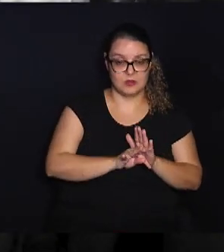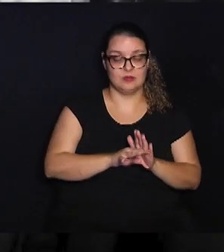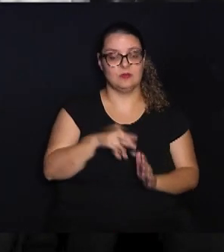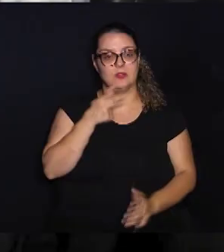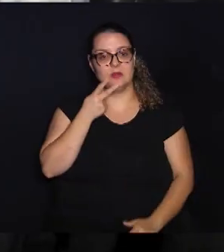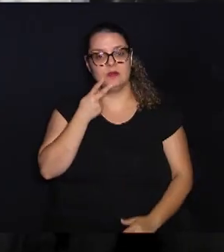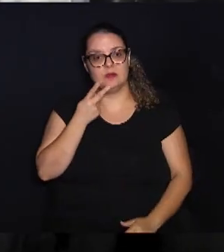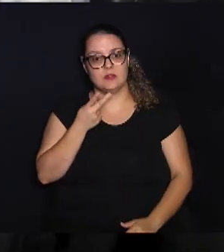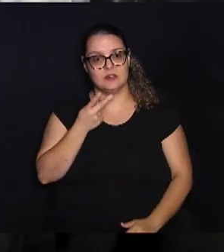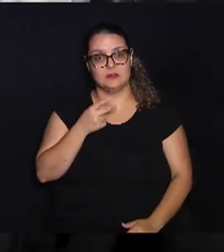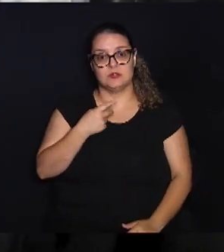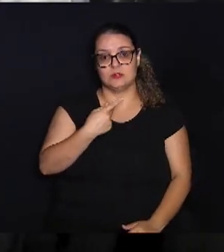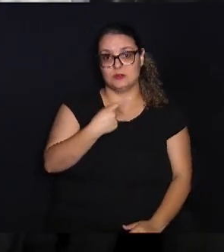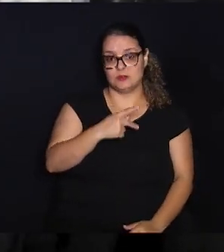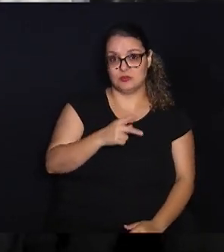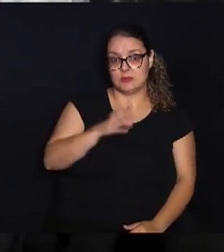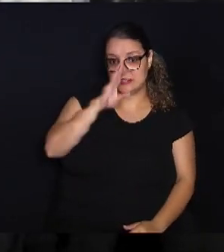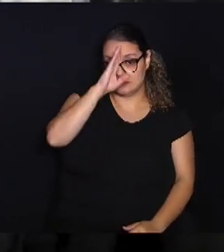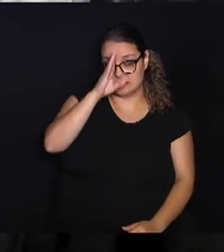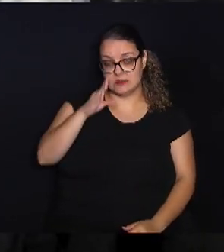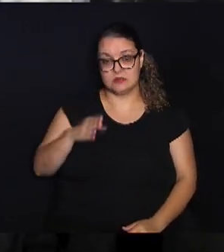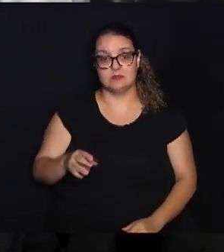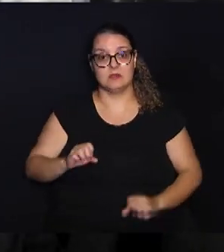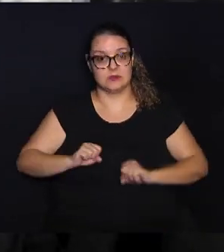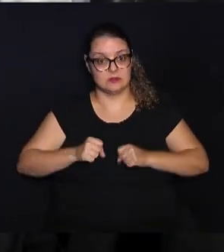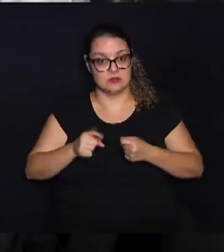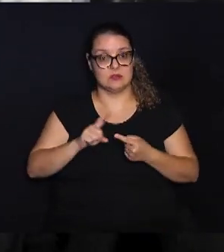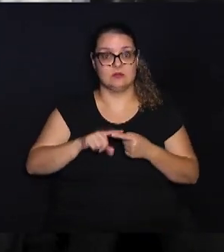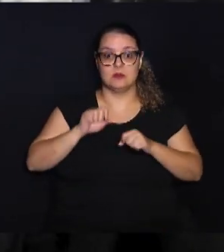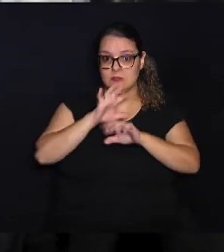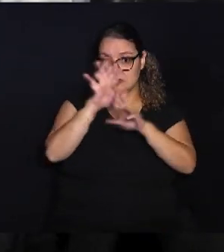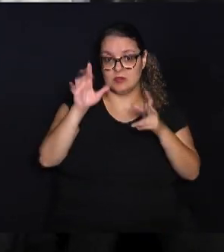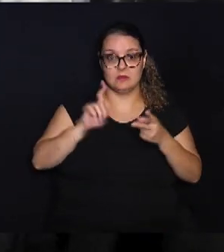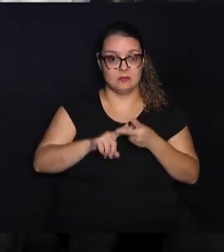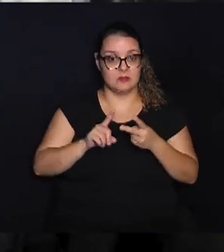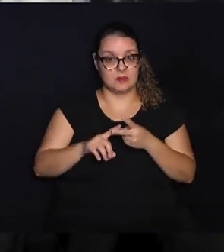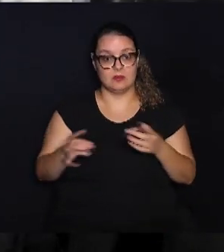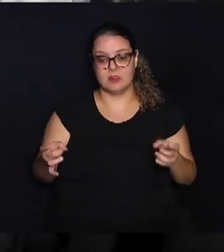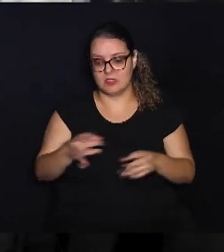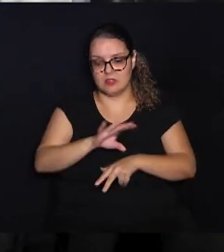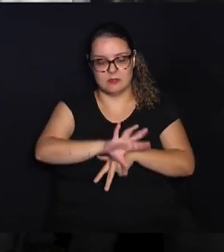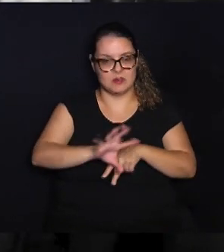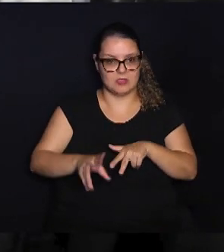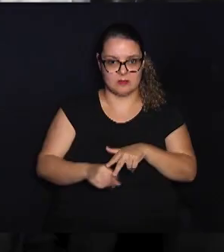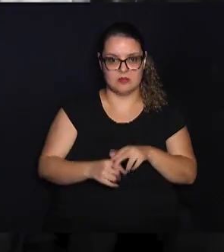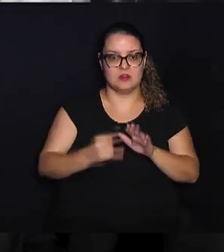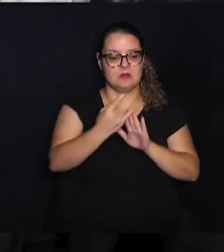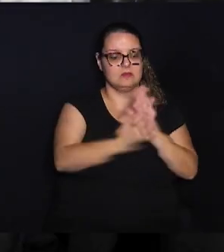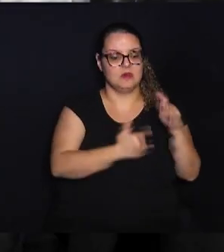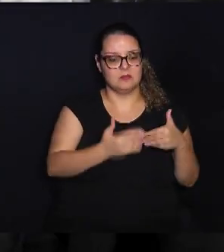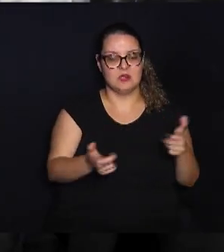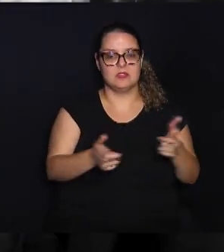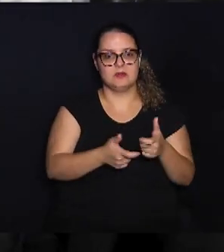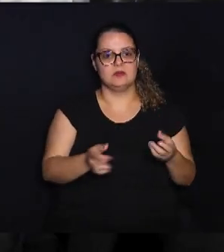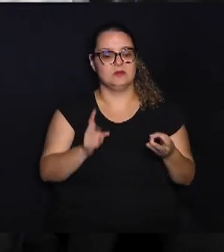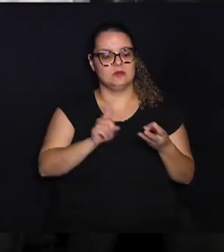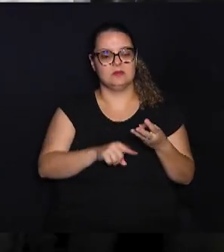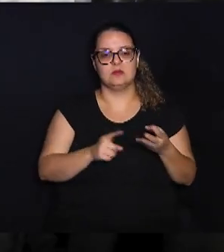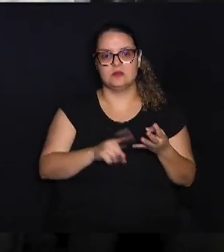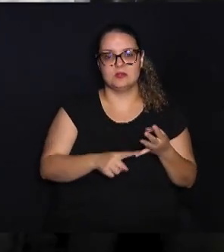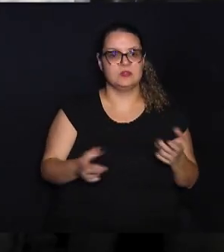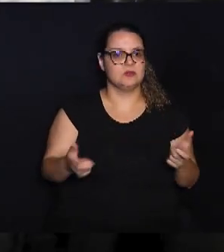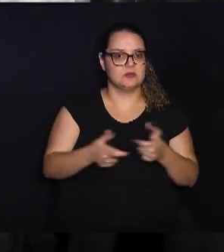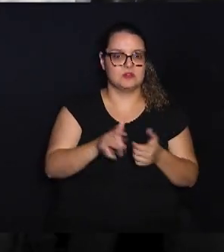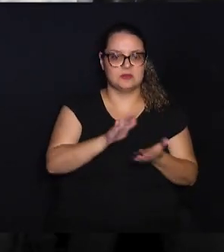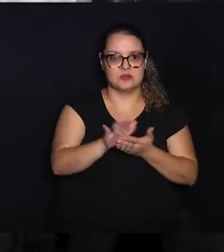que as suas principais bandeiras são transparência, combate à corrupção, desburocratização, diminuição dos gastos